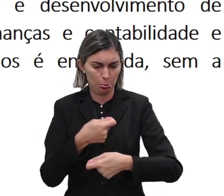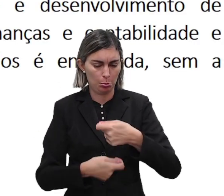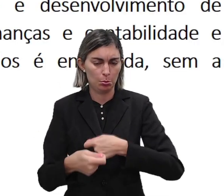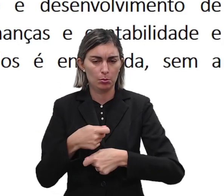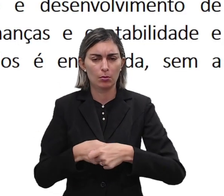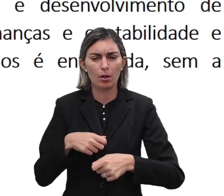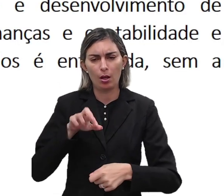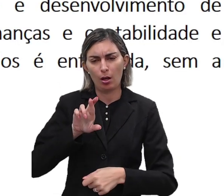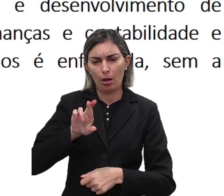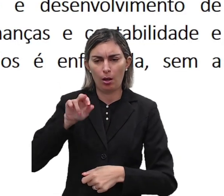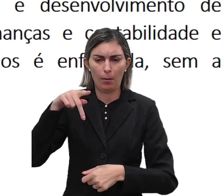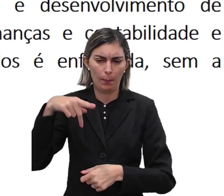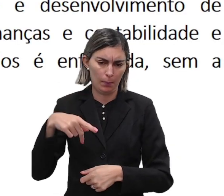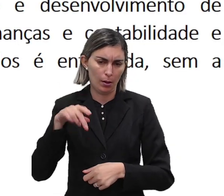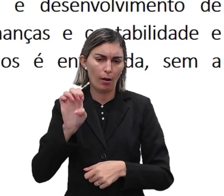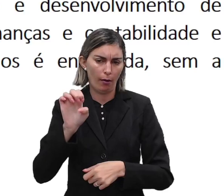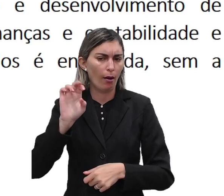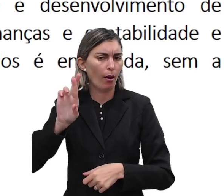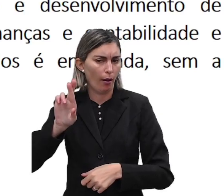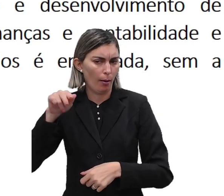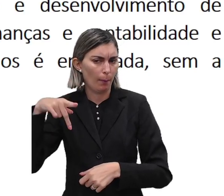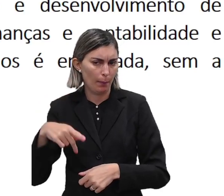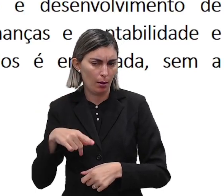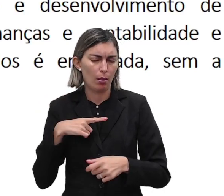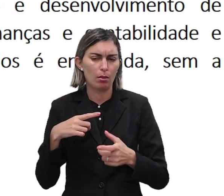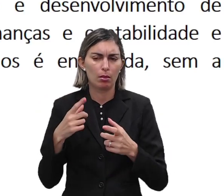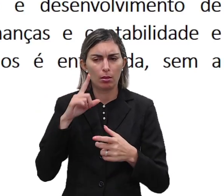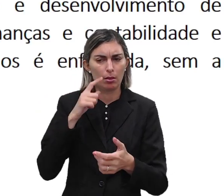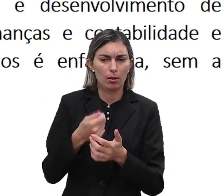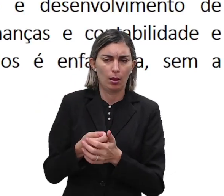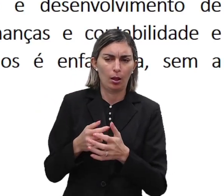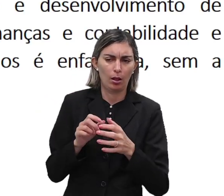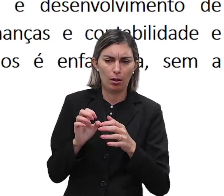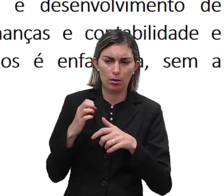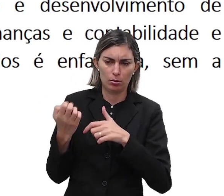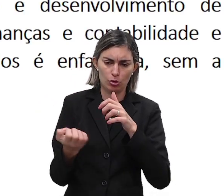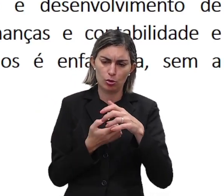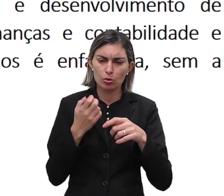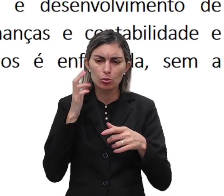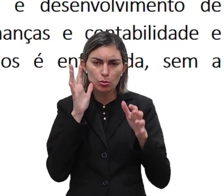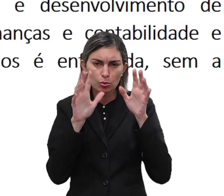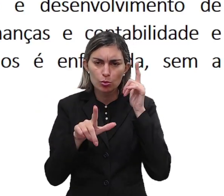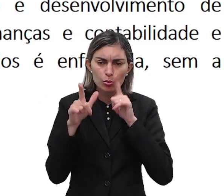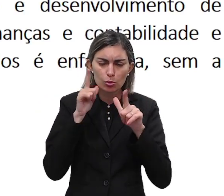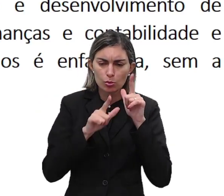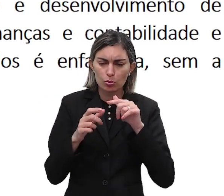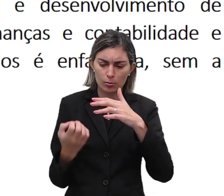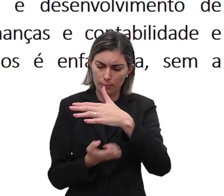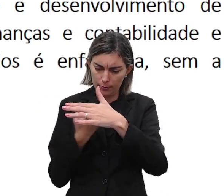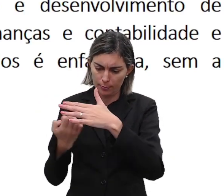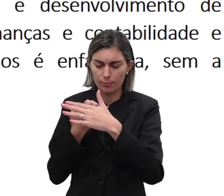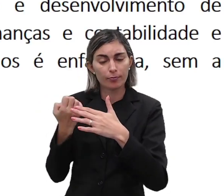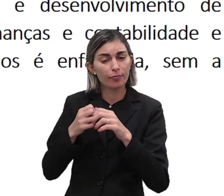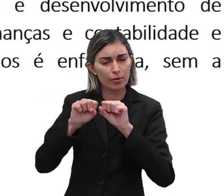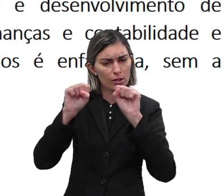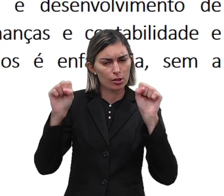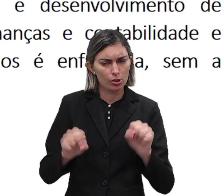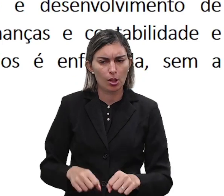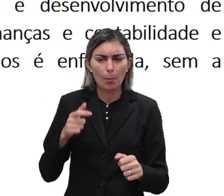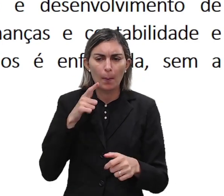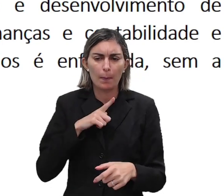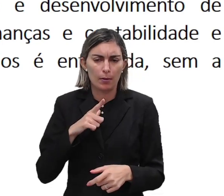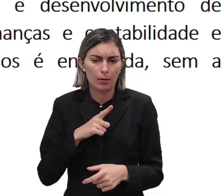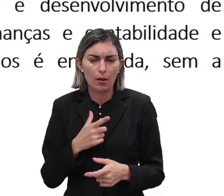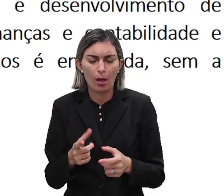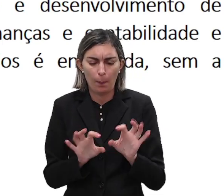O ERP pode também ser definido como uma solução empresarial ampla e completa. O sistema ERP consiste